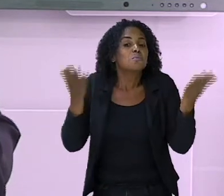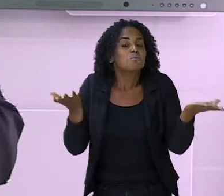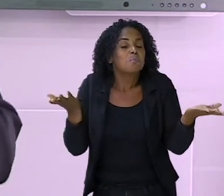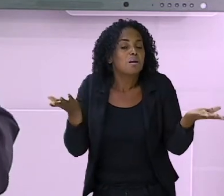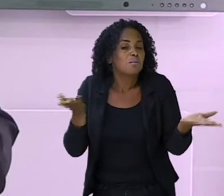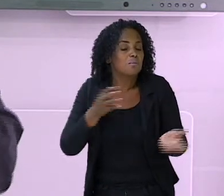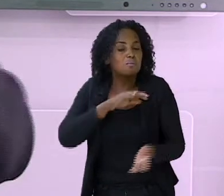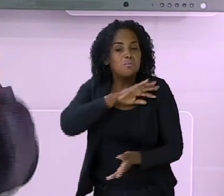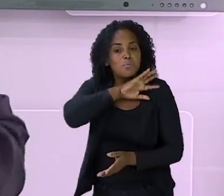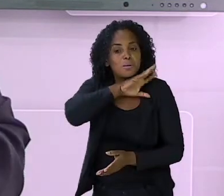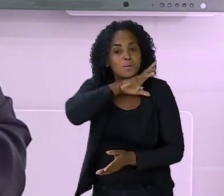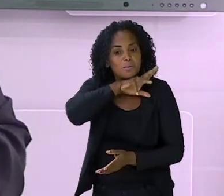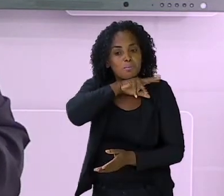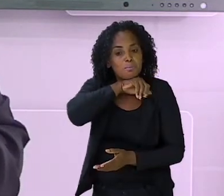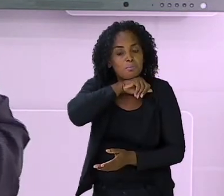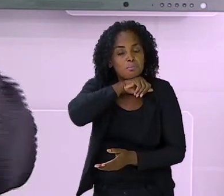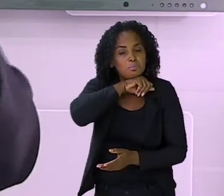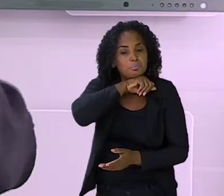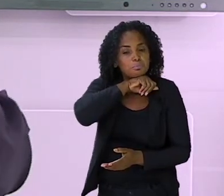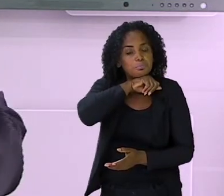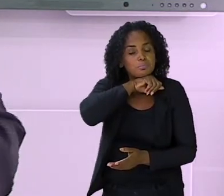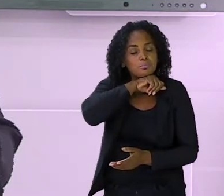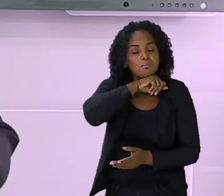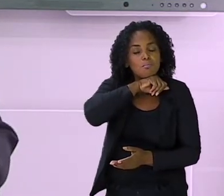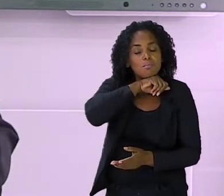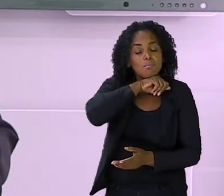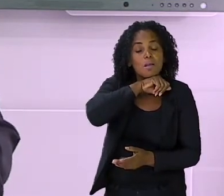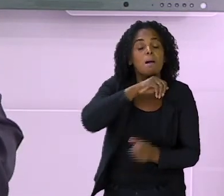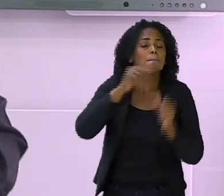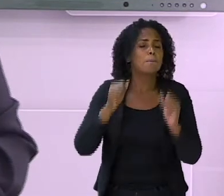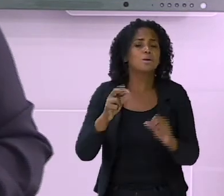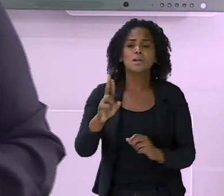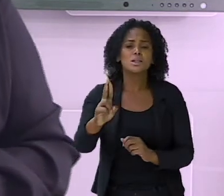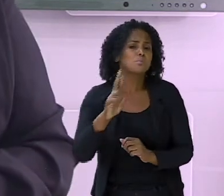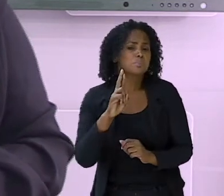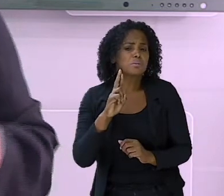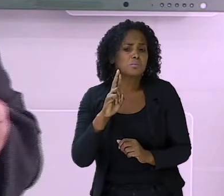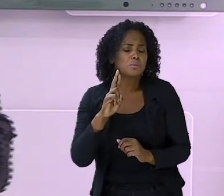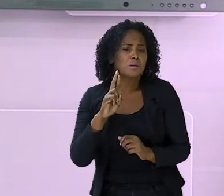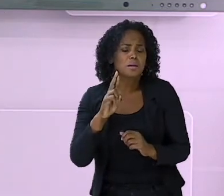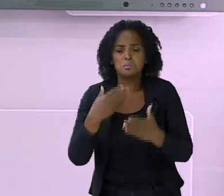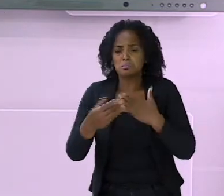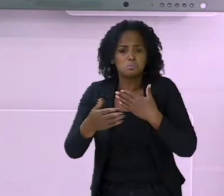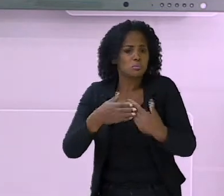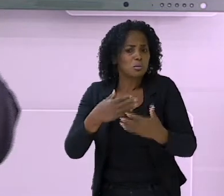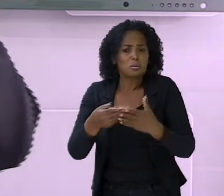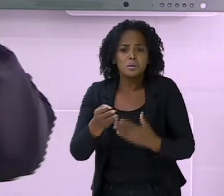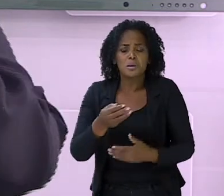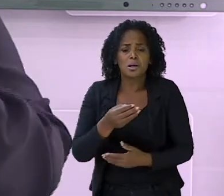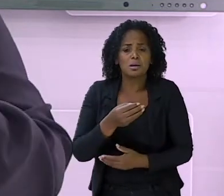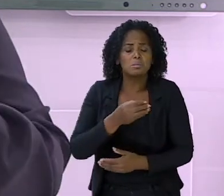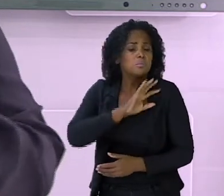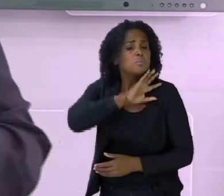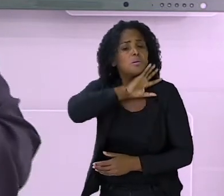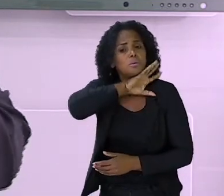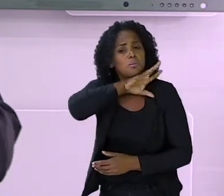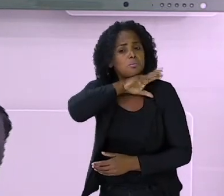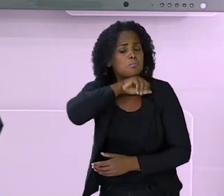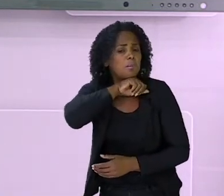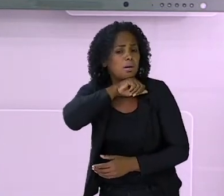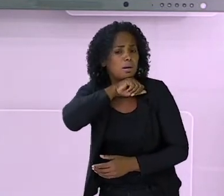forma, animais. Se eu pergunto para você, você gosta de animais? Eu não falei de um animal